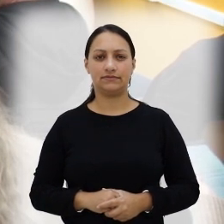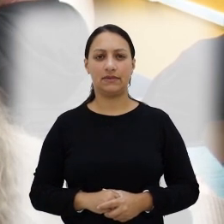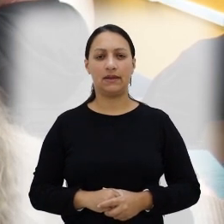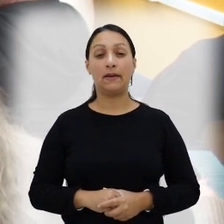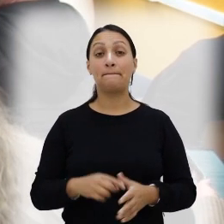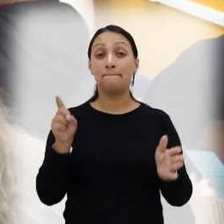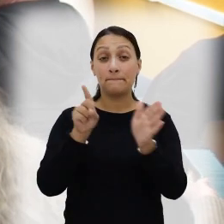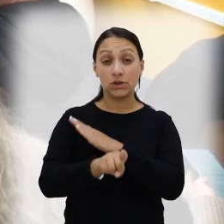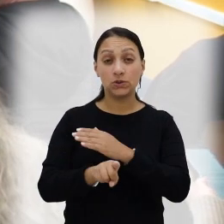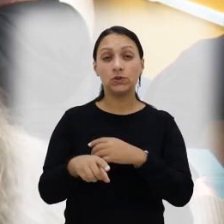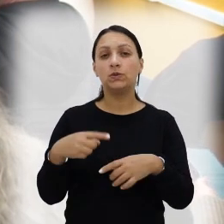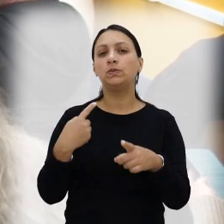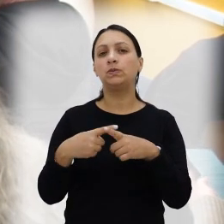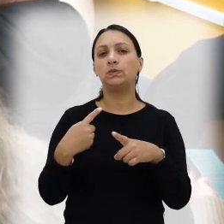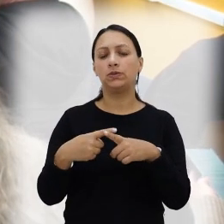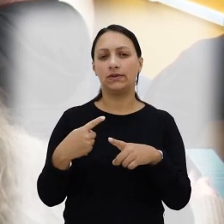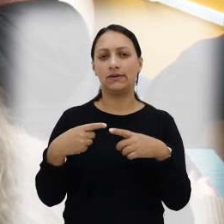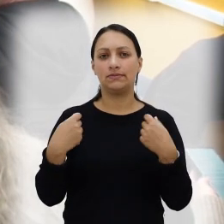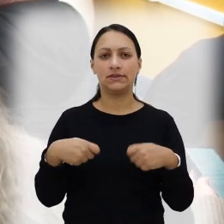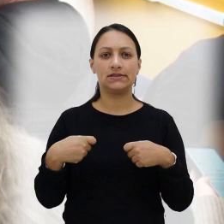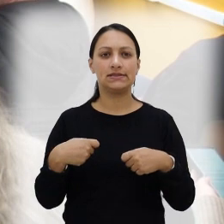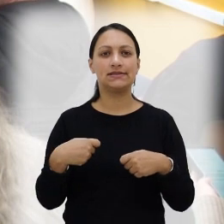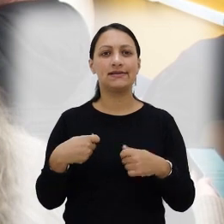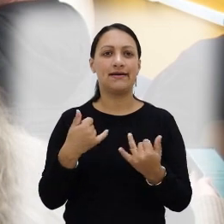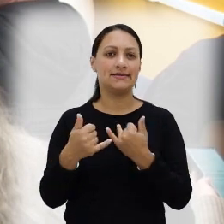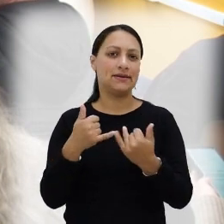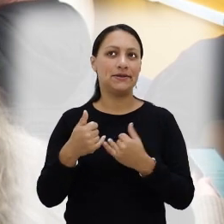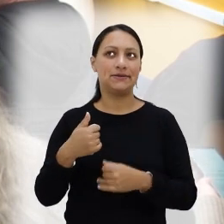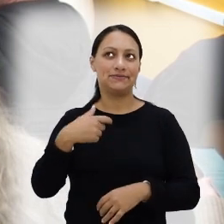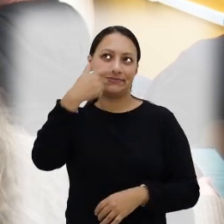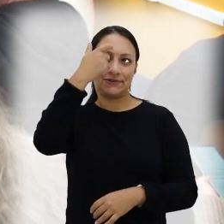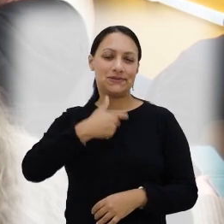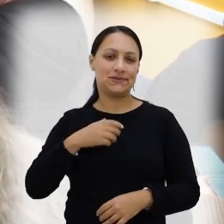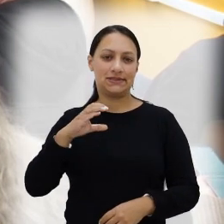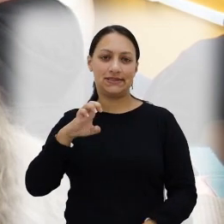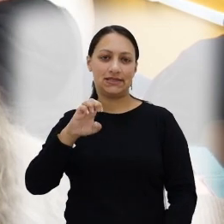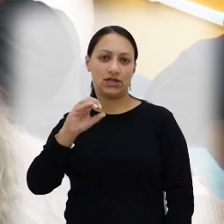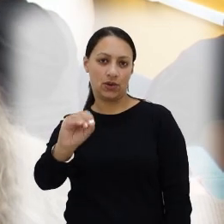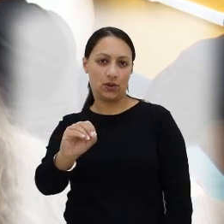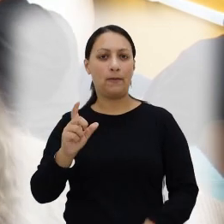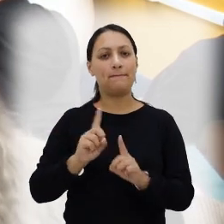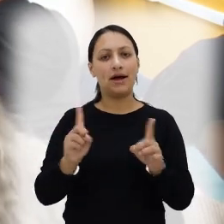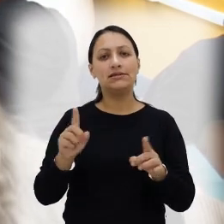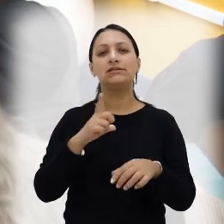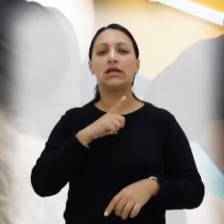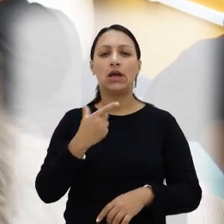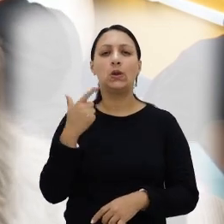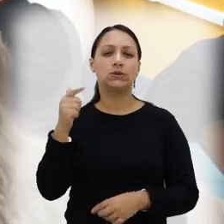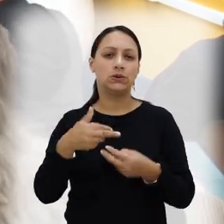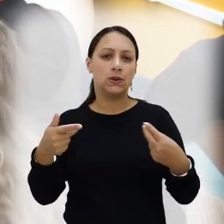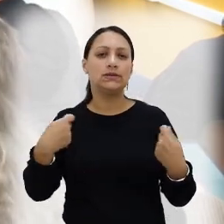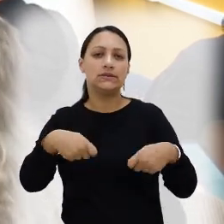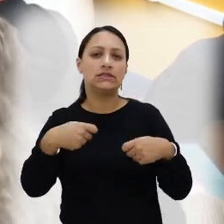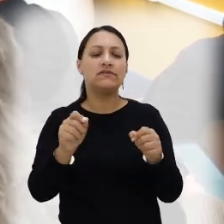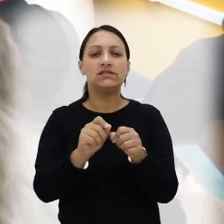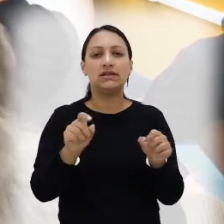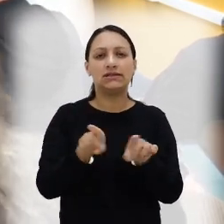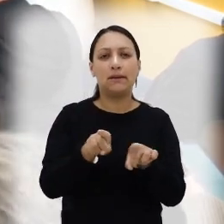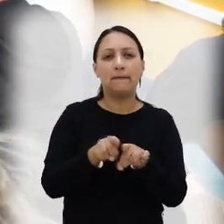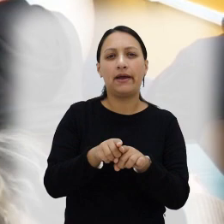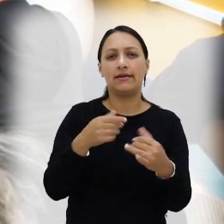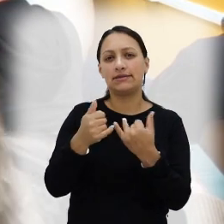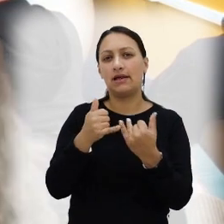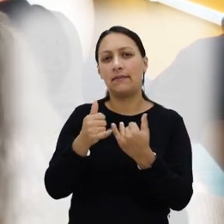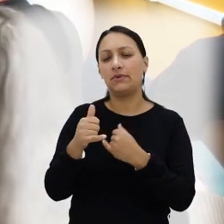eu pergunto isso porque eu até falei antes, estou CEO, mas a gente é severino, né? Faz tudo, então... tem que fazer implantação no Não cliente marca